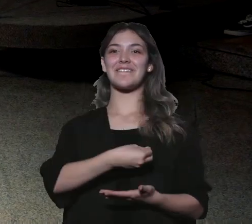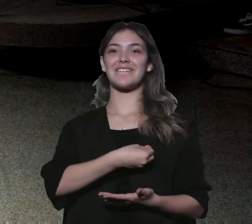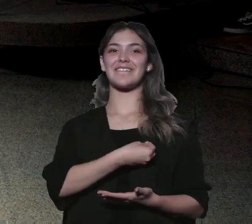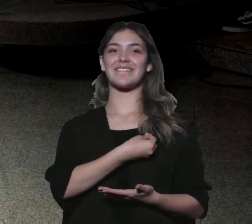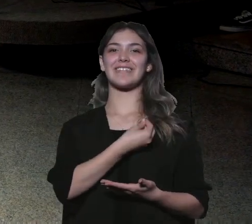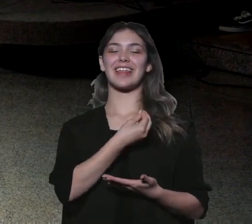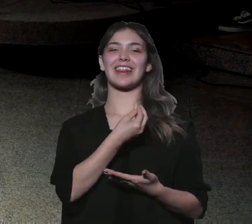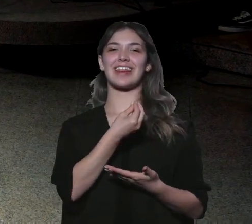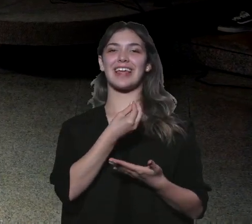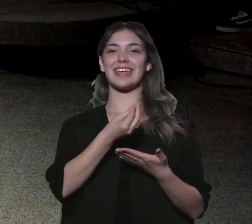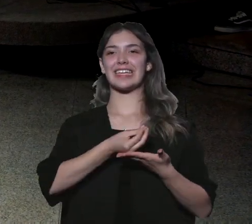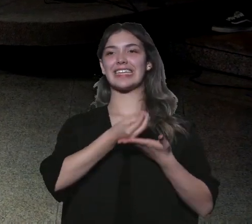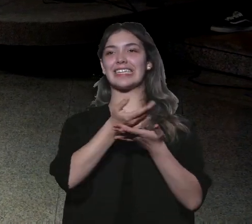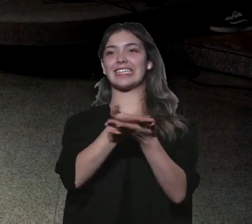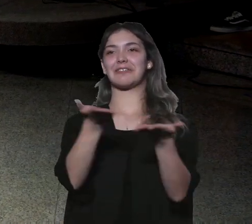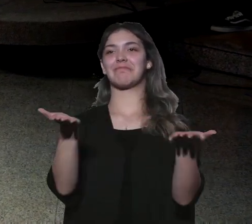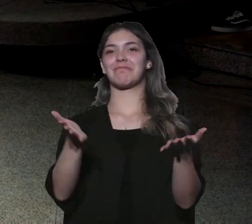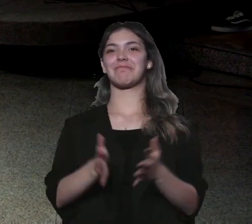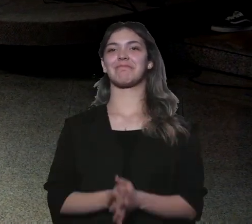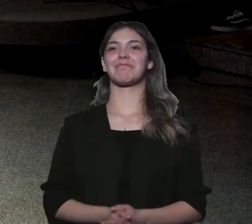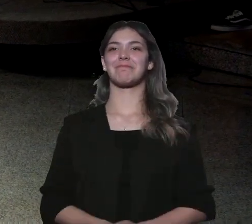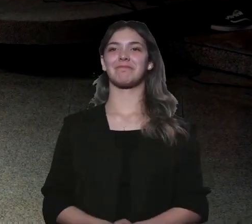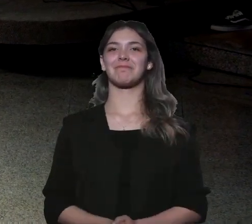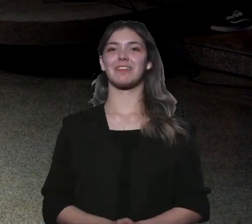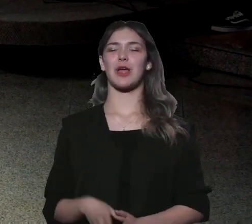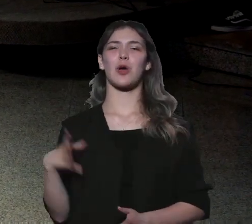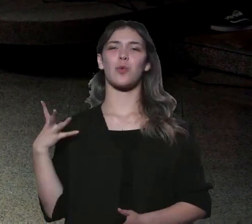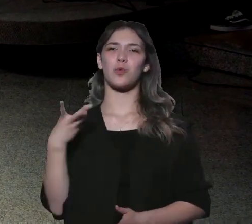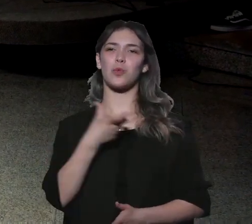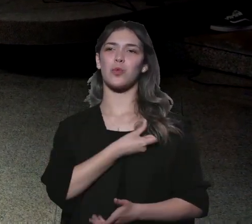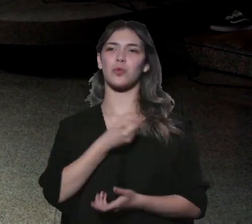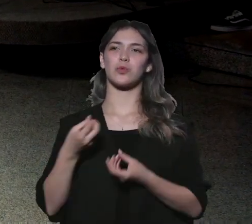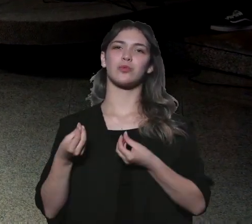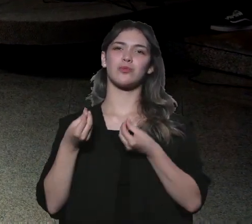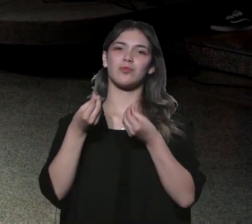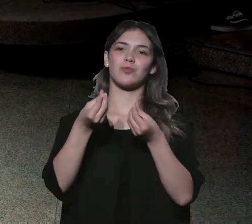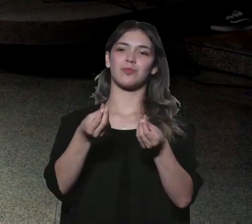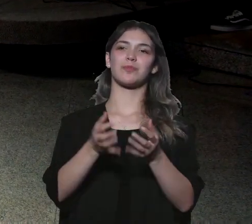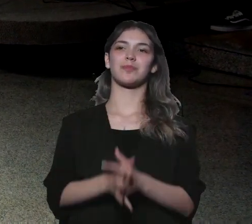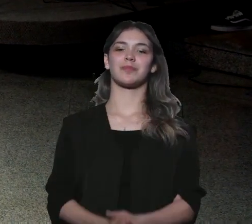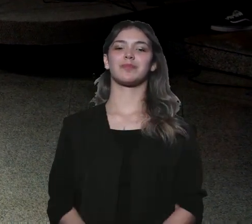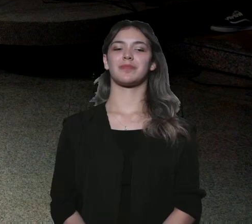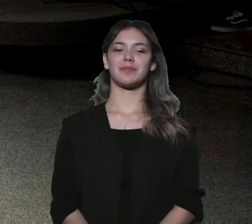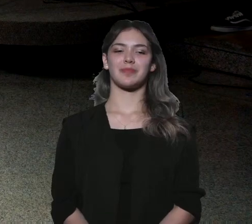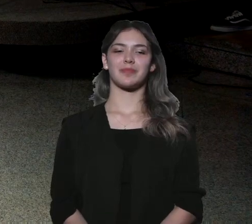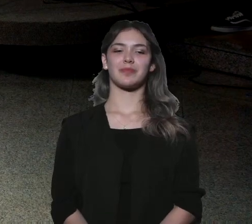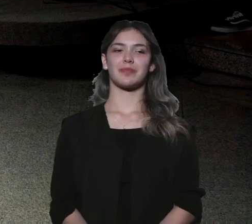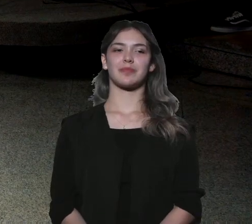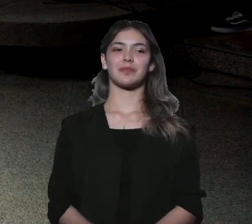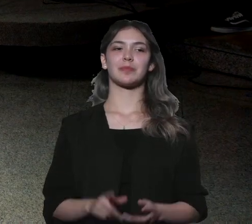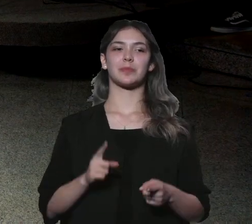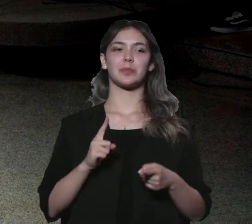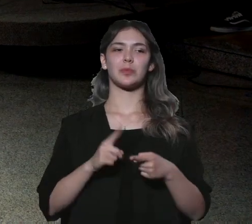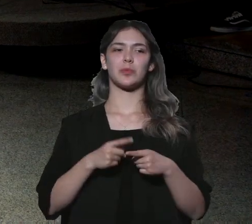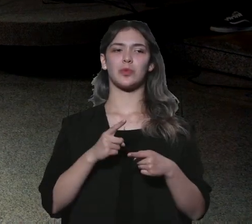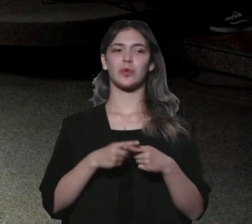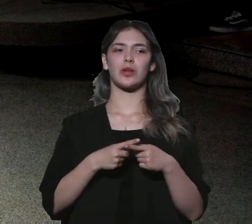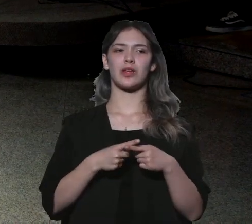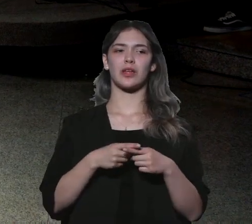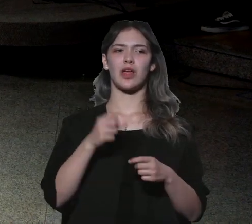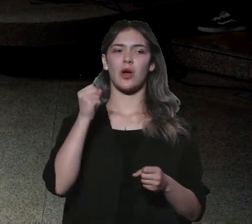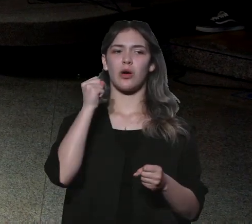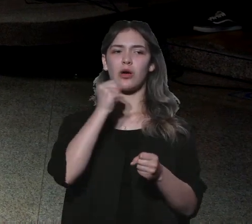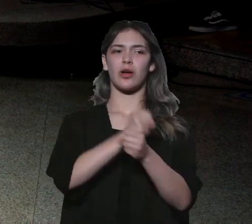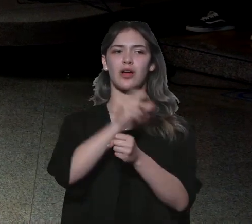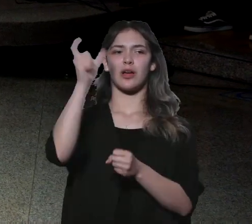Ele veio para te tirar do inferno eterno, porque o inferno nada mais é do que um lugar onde